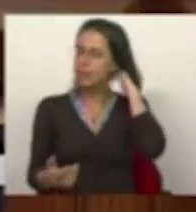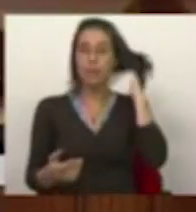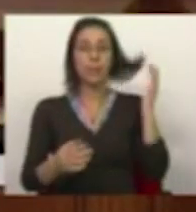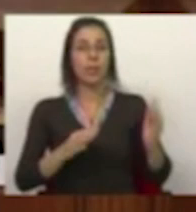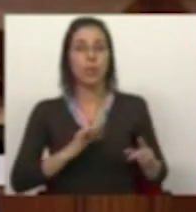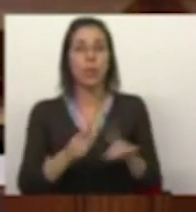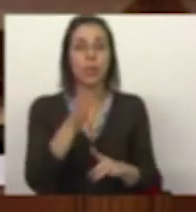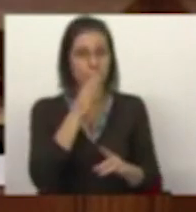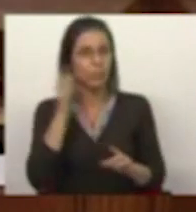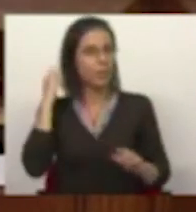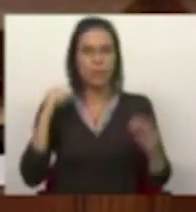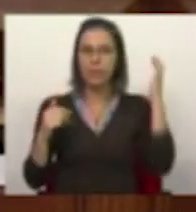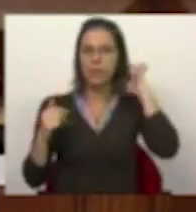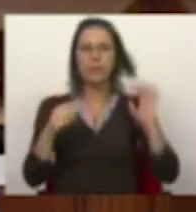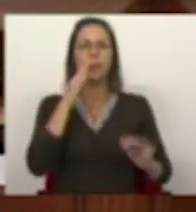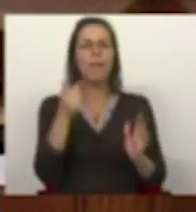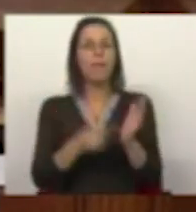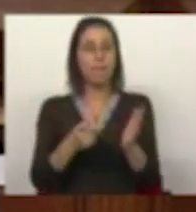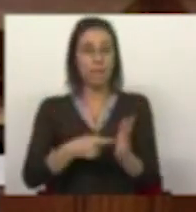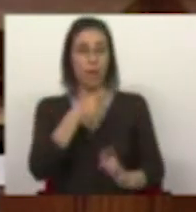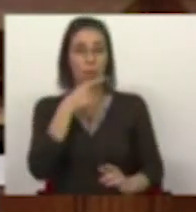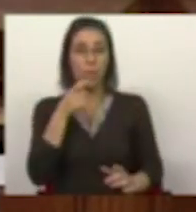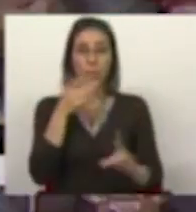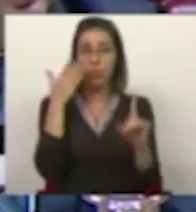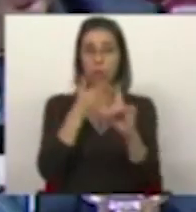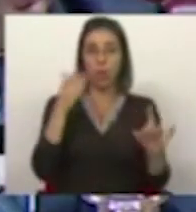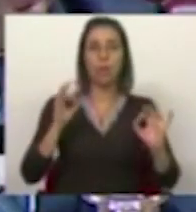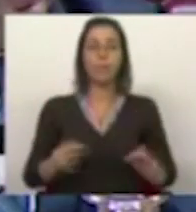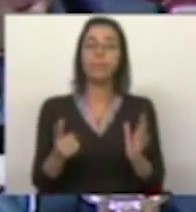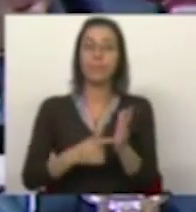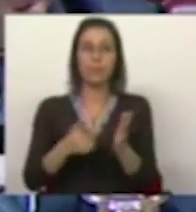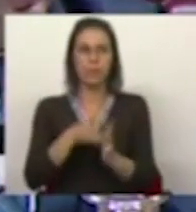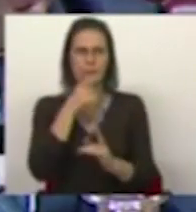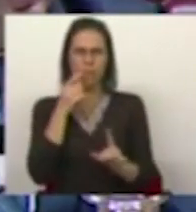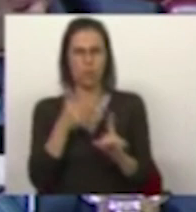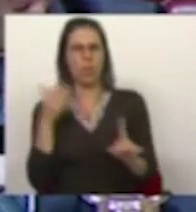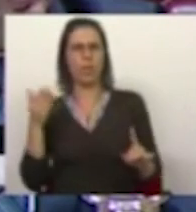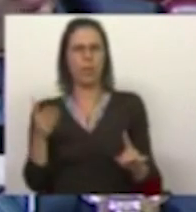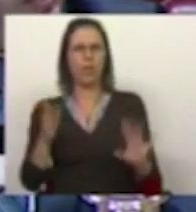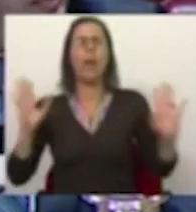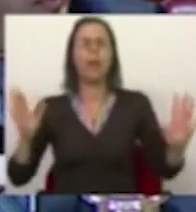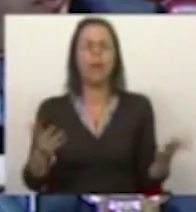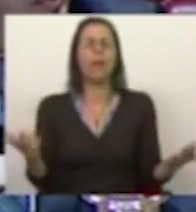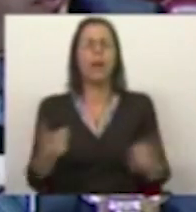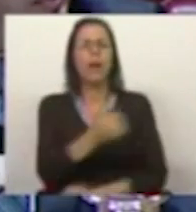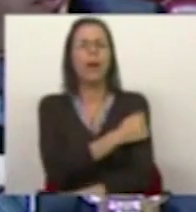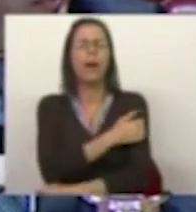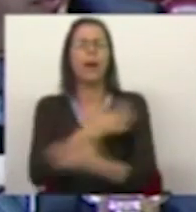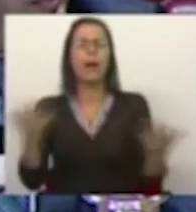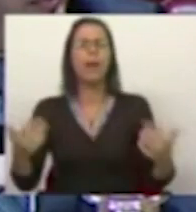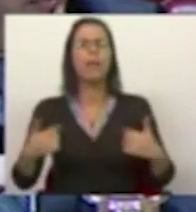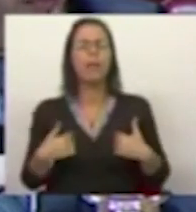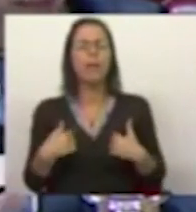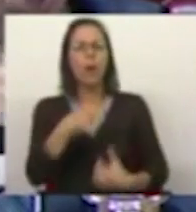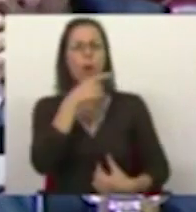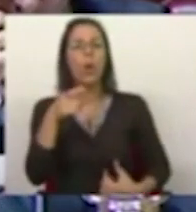2015? Sr. Deputado, diz que há falta de compromissos concretos. Falta de compromissos concretos? Então, quando na habitação nós, para